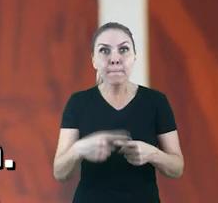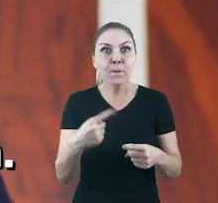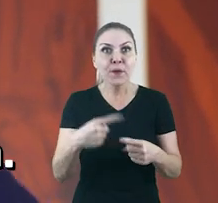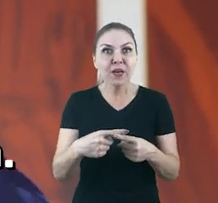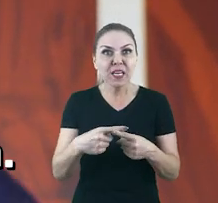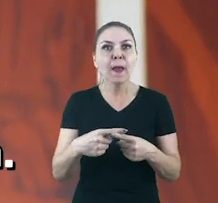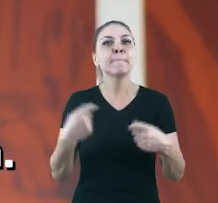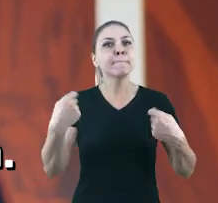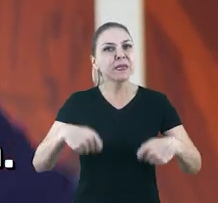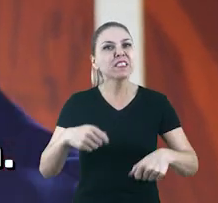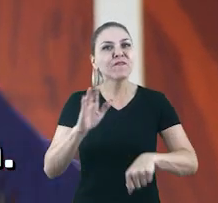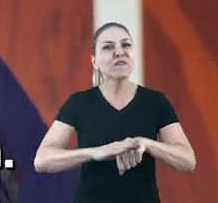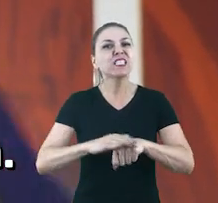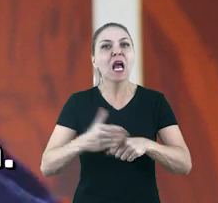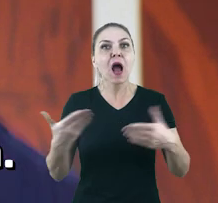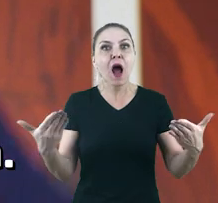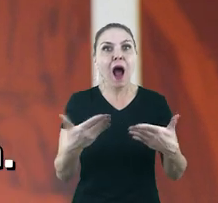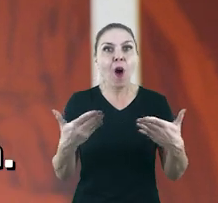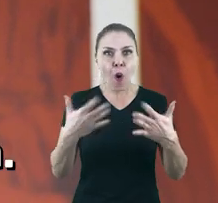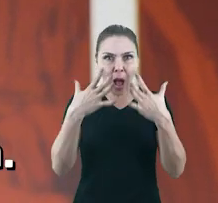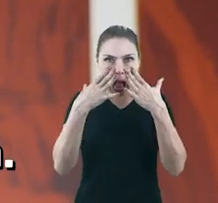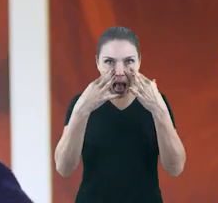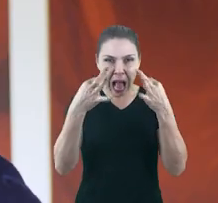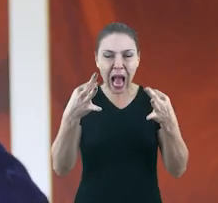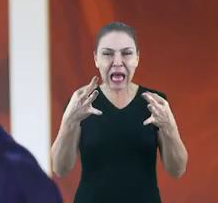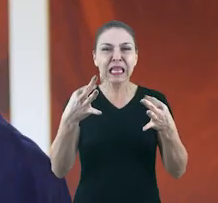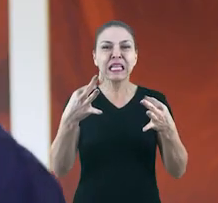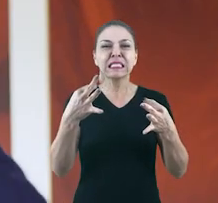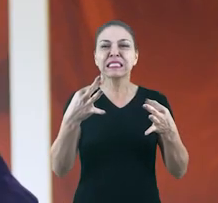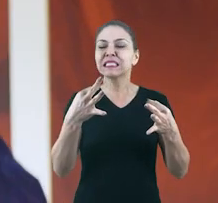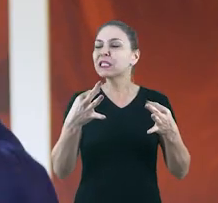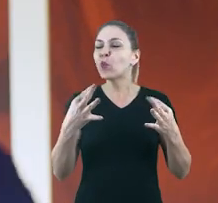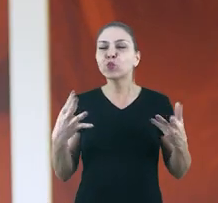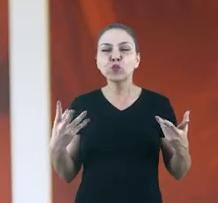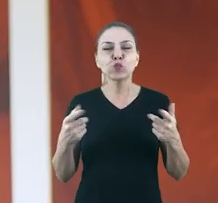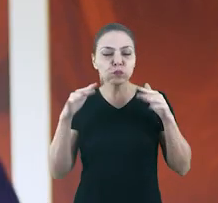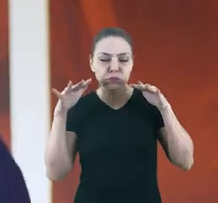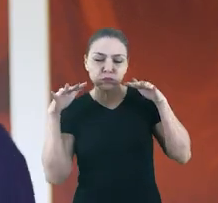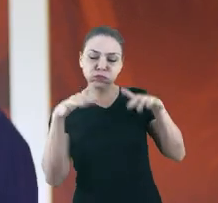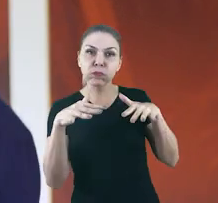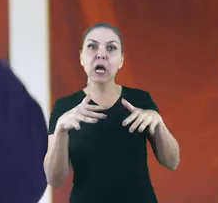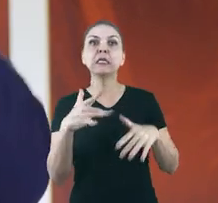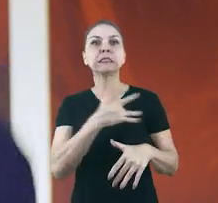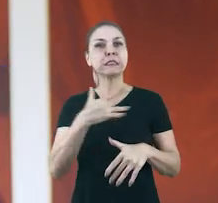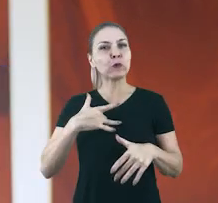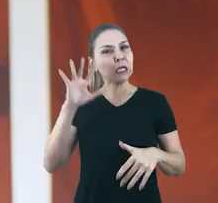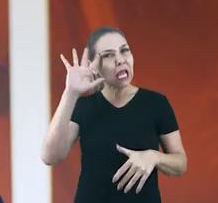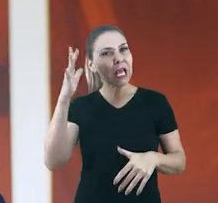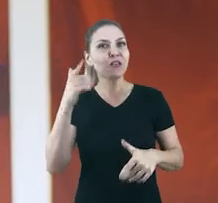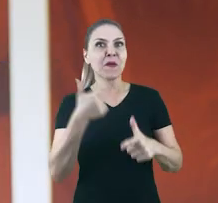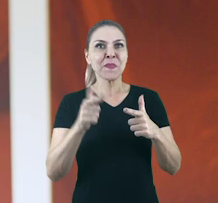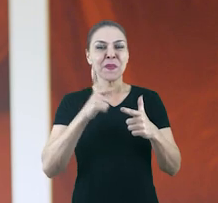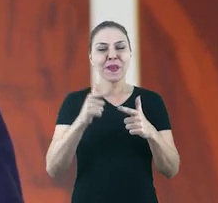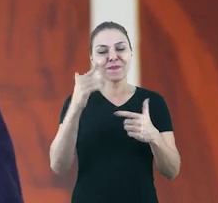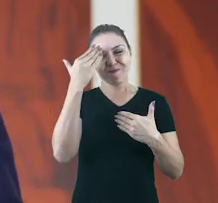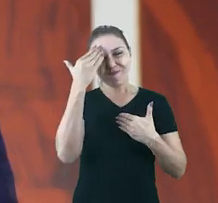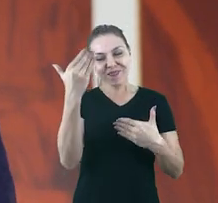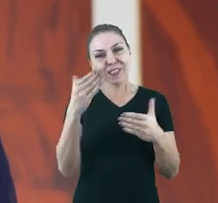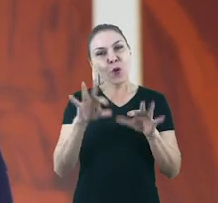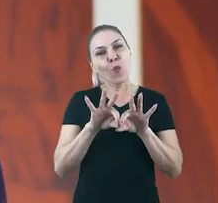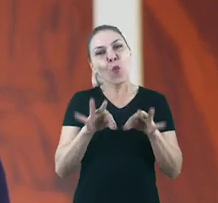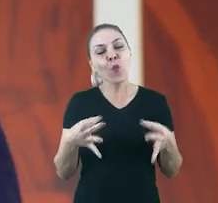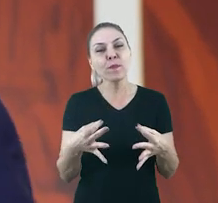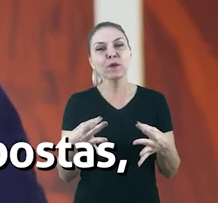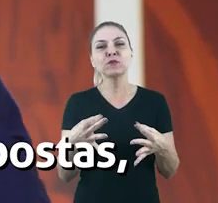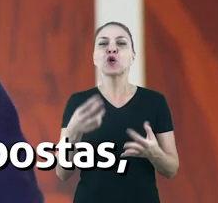mesmo, porque é isso que precisa ser feito agora. Dando atenção total à saúde, nós vamos resolver esse problema. Com gratidão